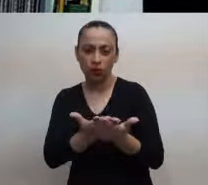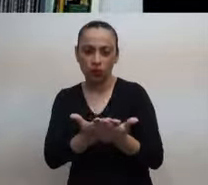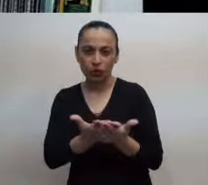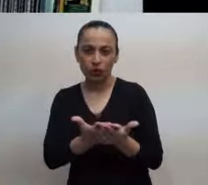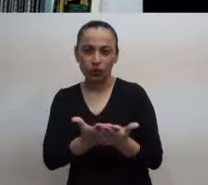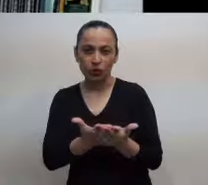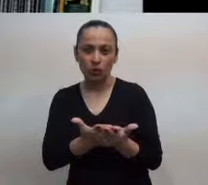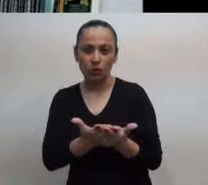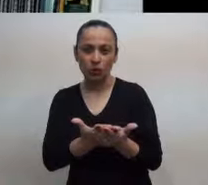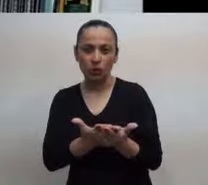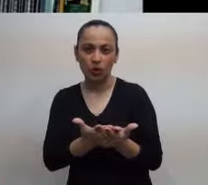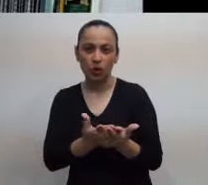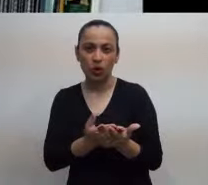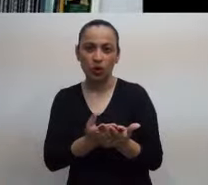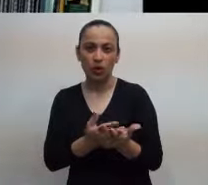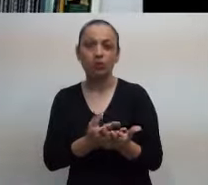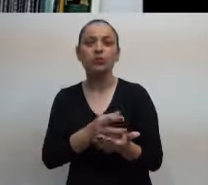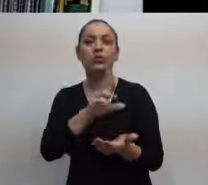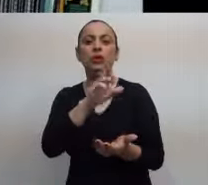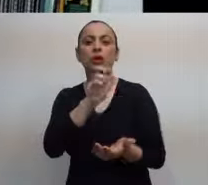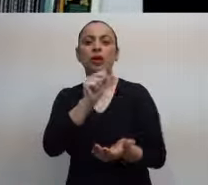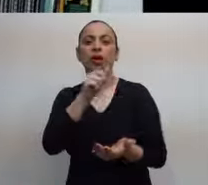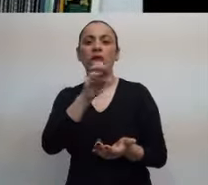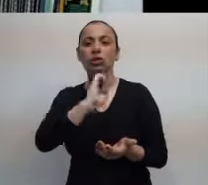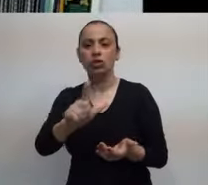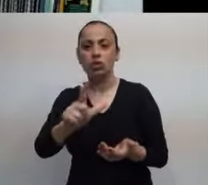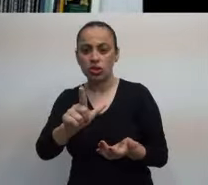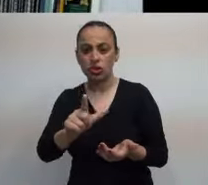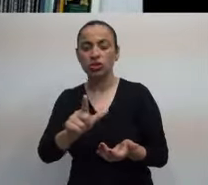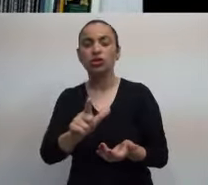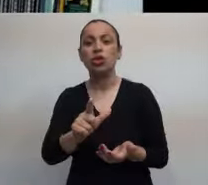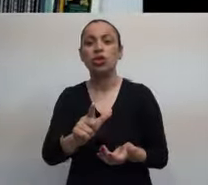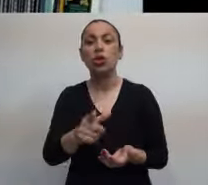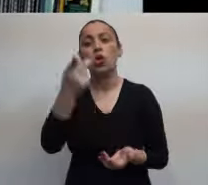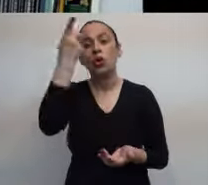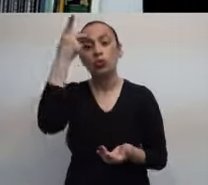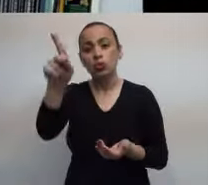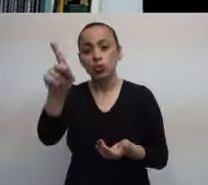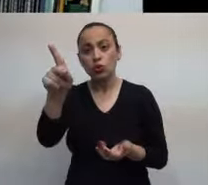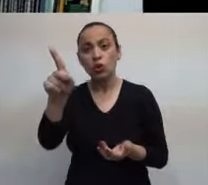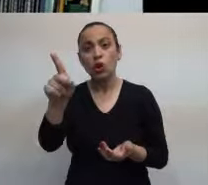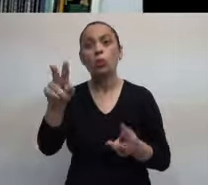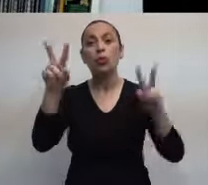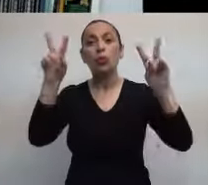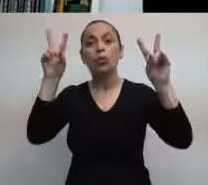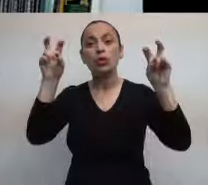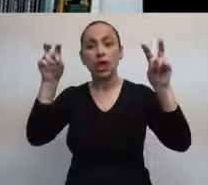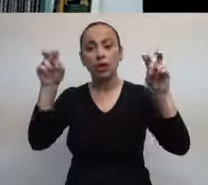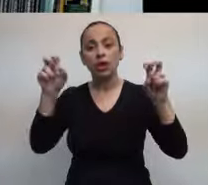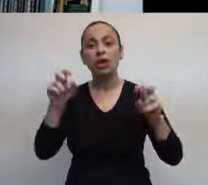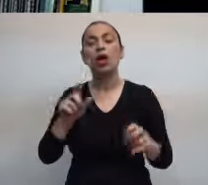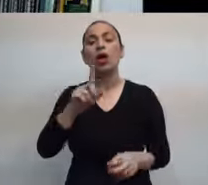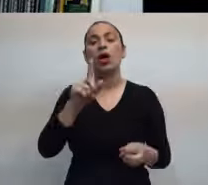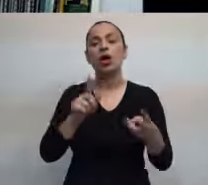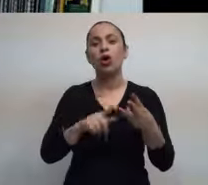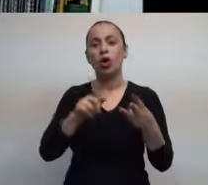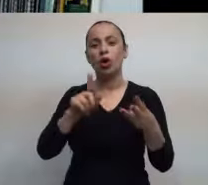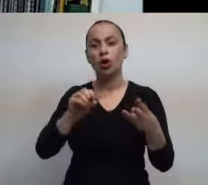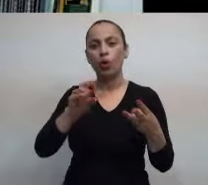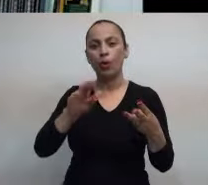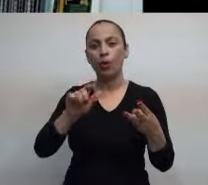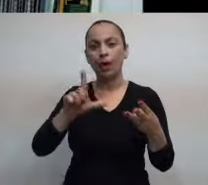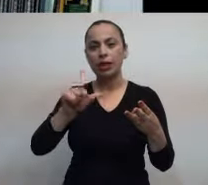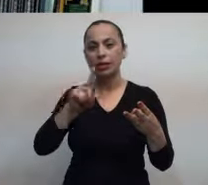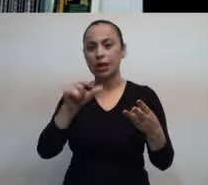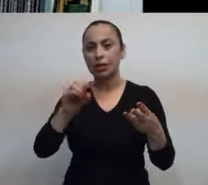estudo do Rangel Marlon Carmo sobre ainda o tema globalização e essa